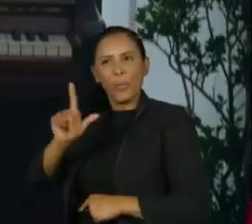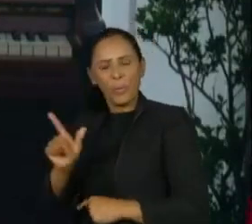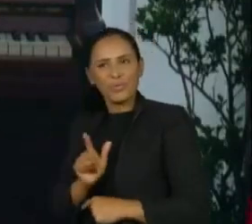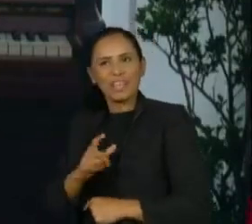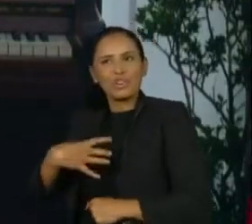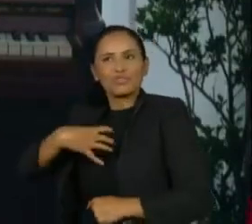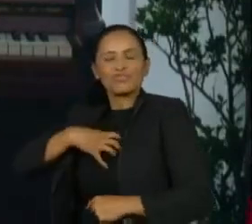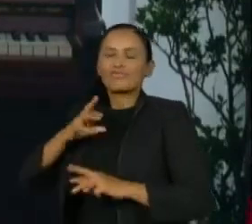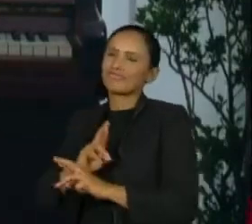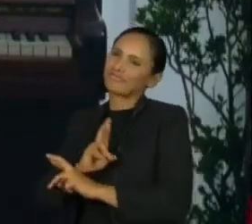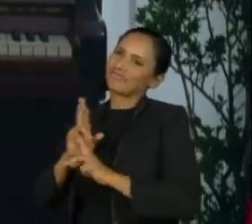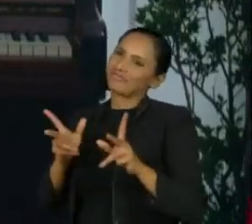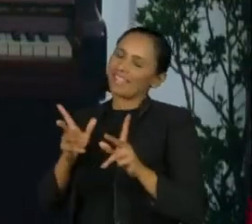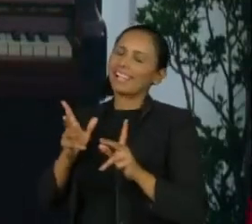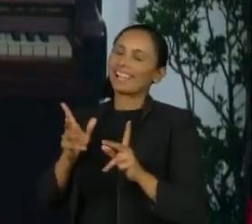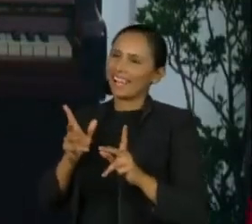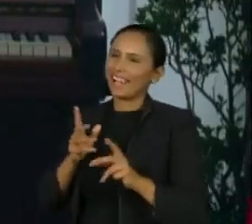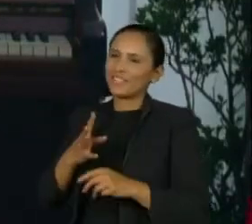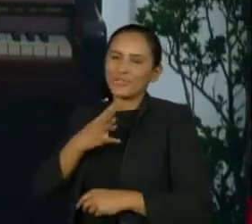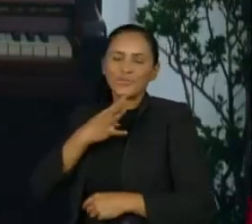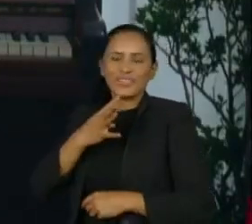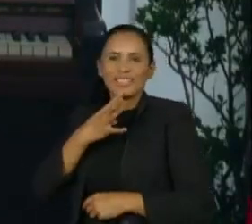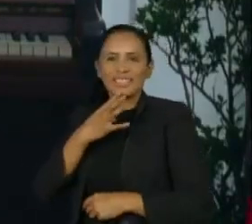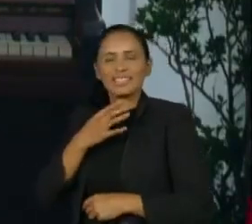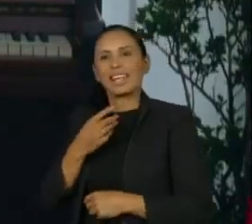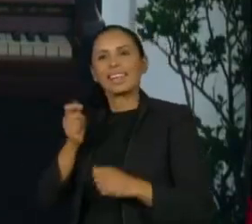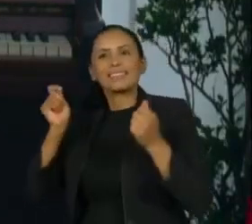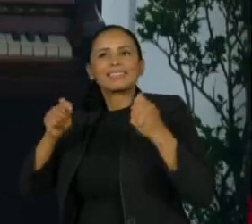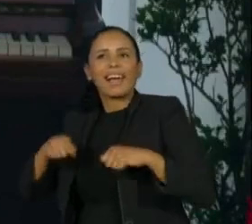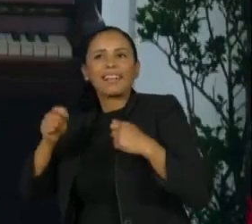linguagens, né? Isso é um movimento que eu acho muito interessante e que eu sinto que